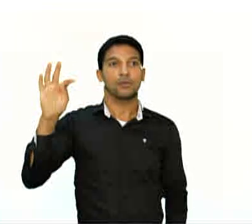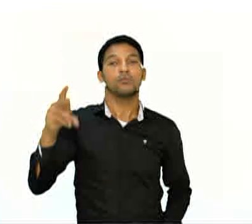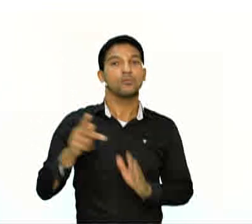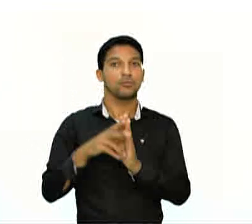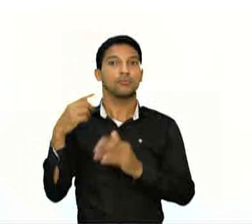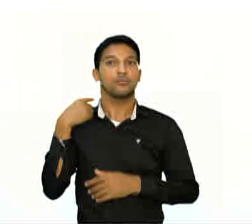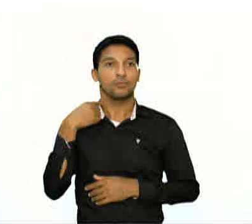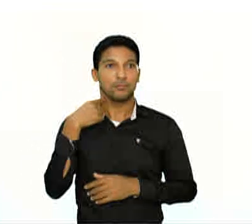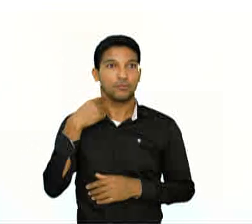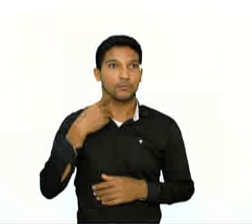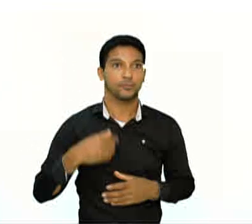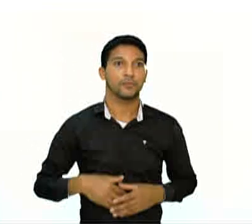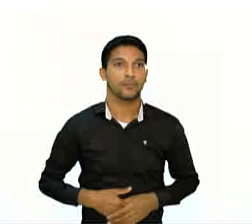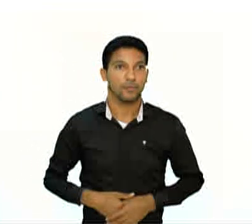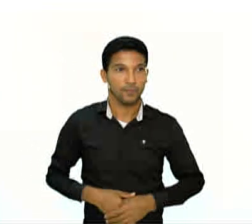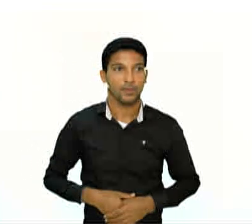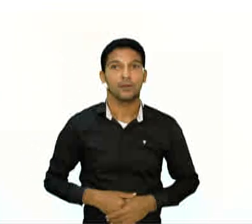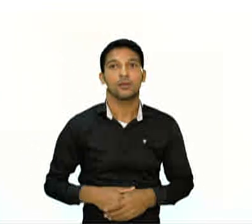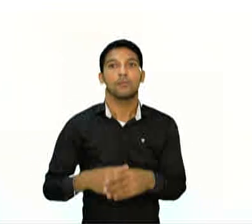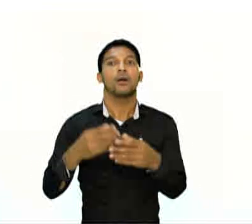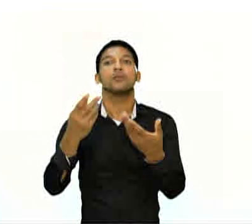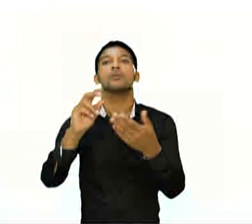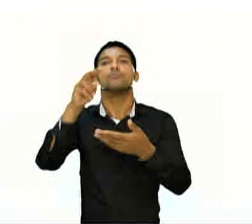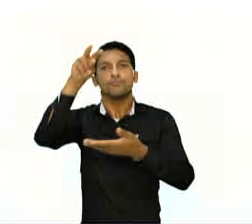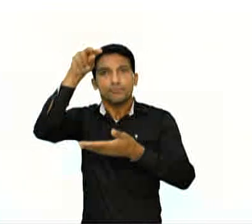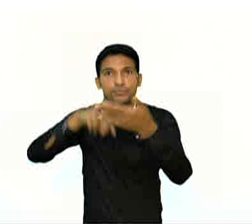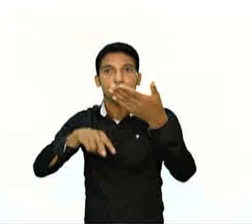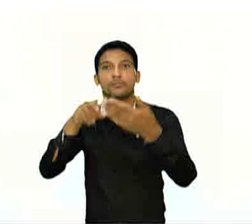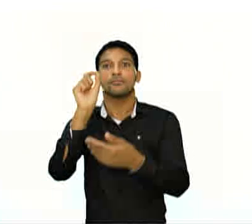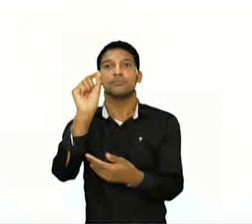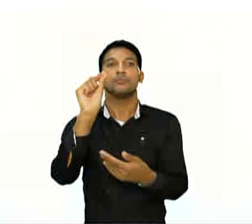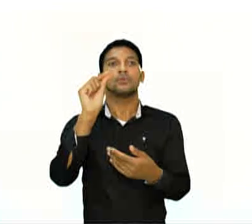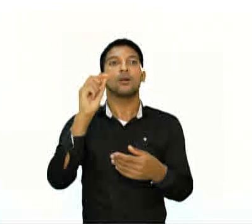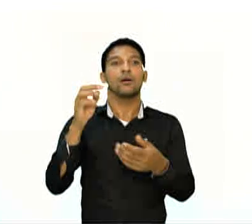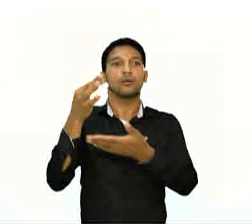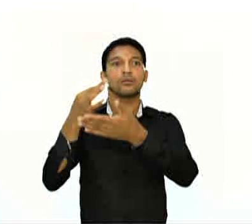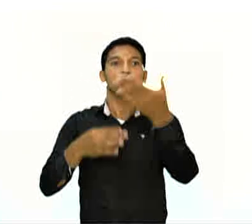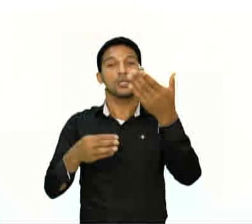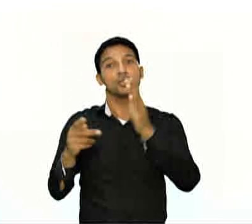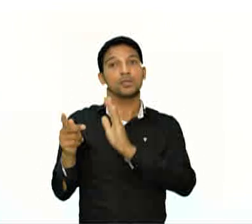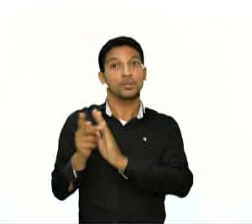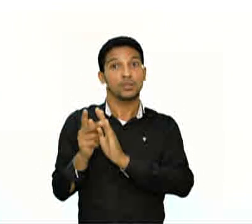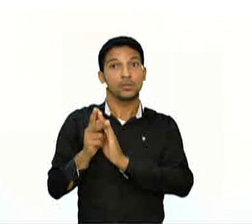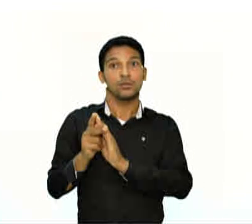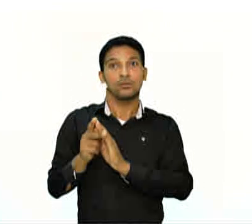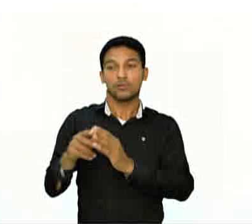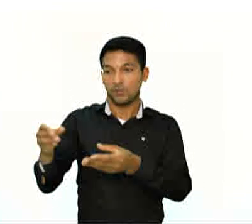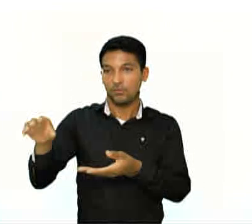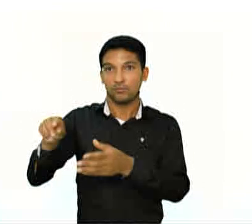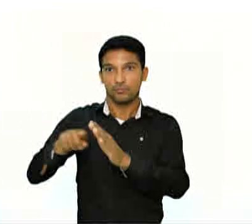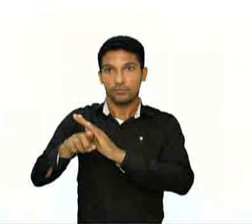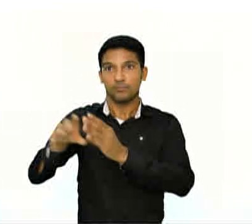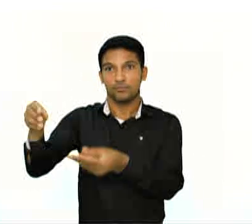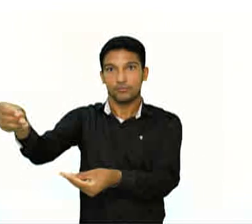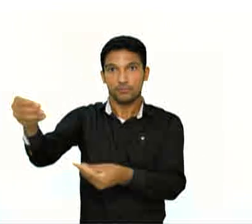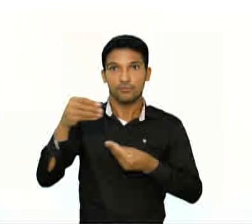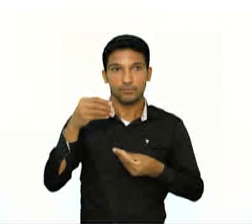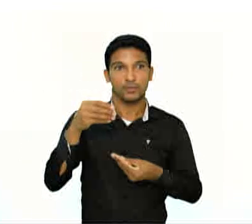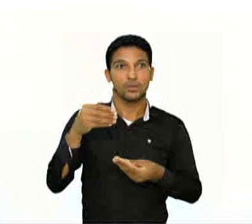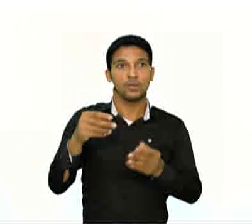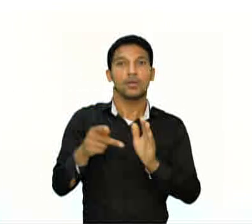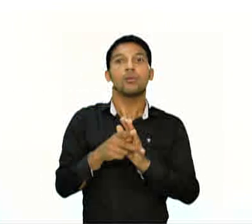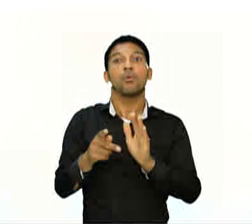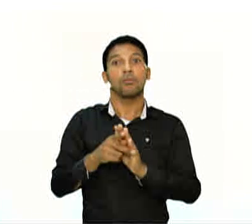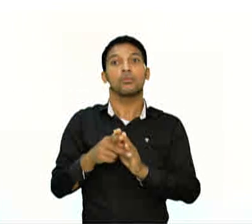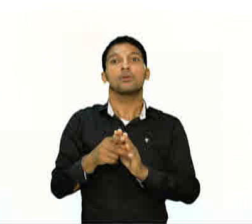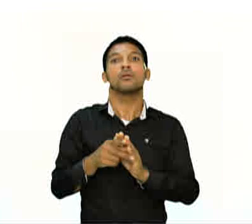mas neste momento a pertinência é a questão. Ela é um texto retirado de um texto sobre vigilância em